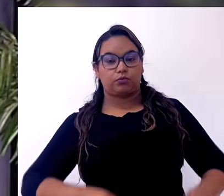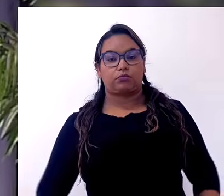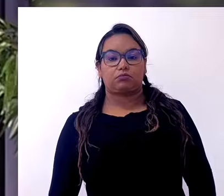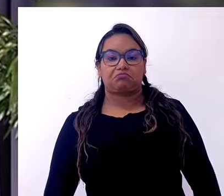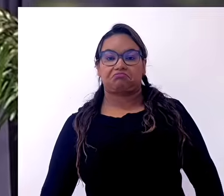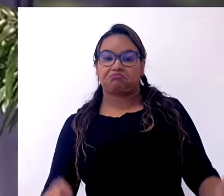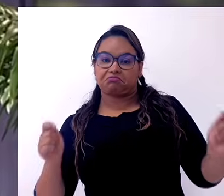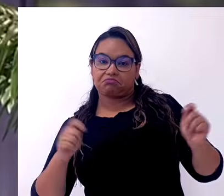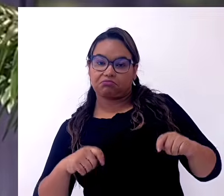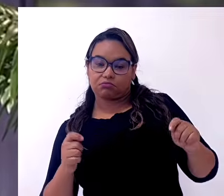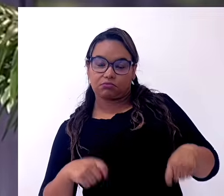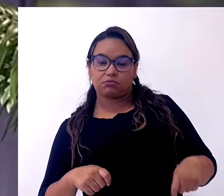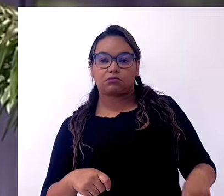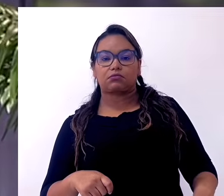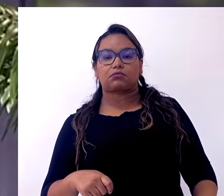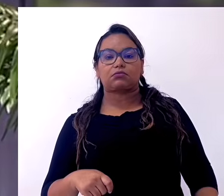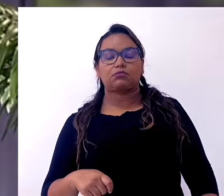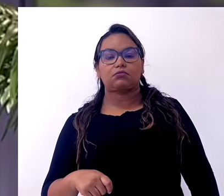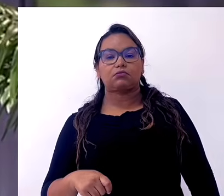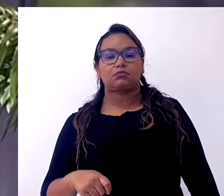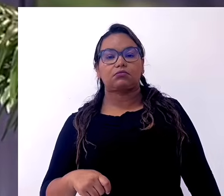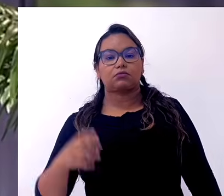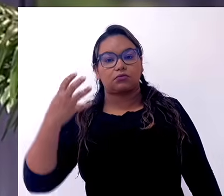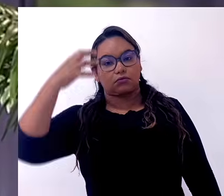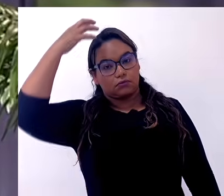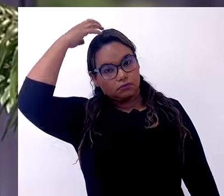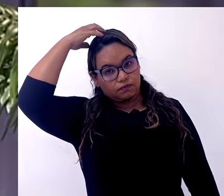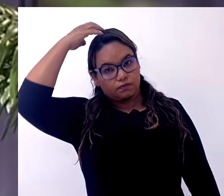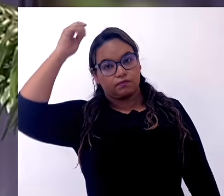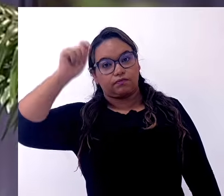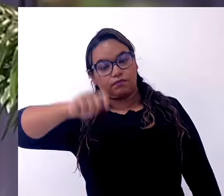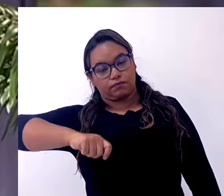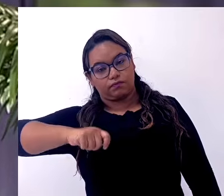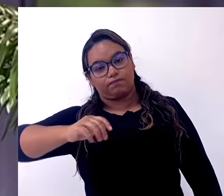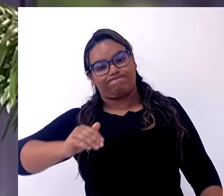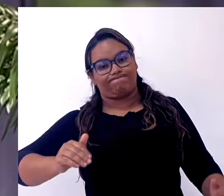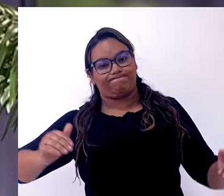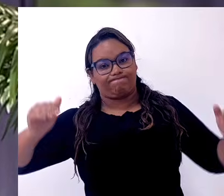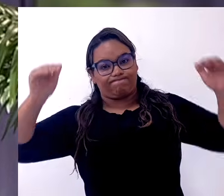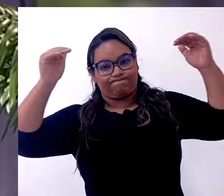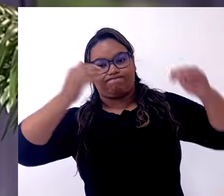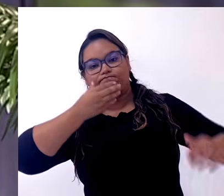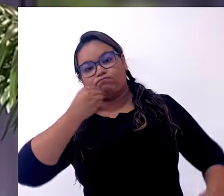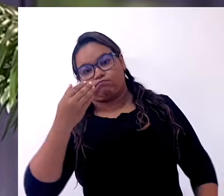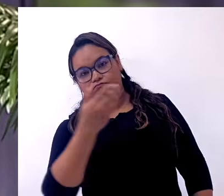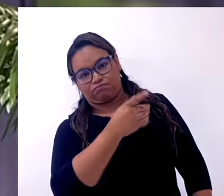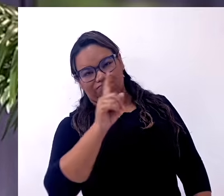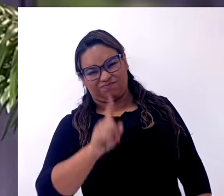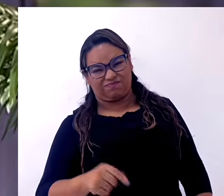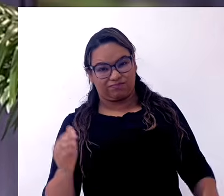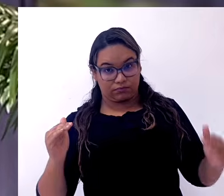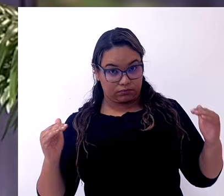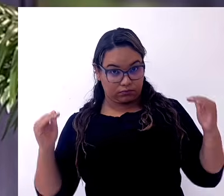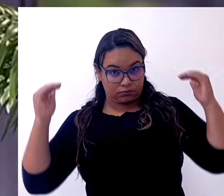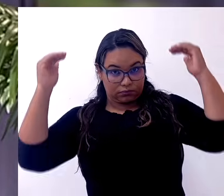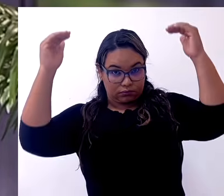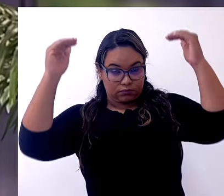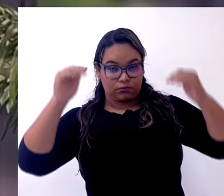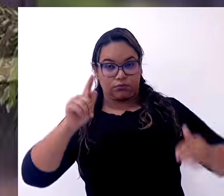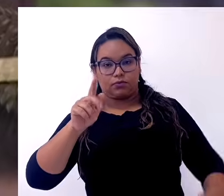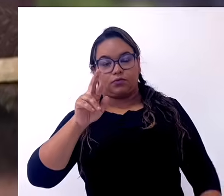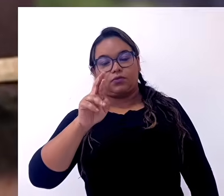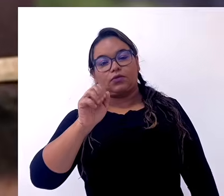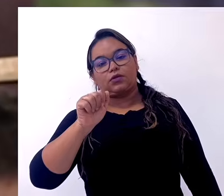Os Estados Unidos estavam com um problema, porque eles queriam introduzir leis antiterroristas. Mas não havia nenhum terrorismo